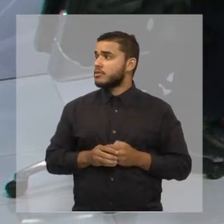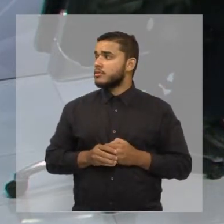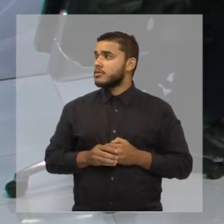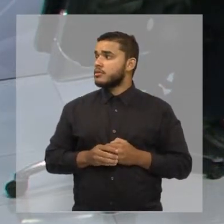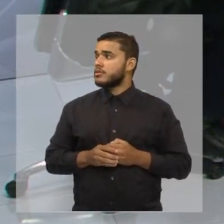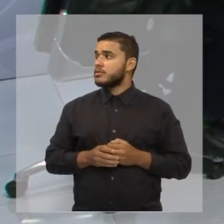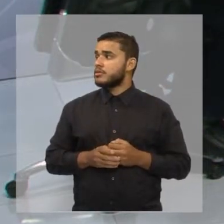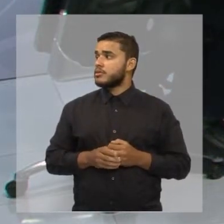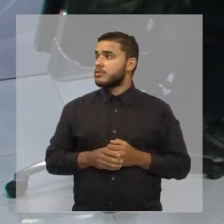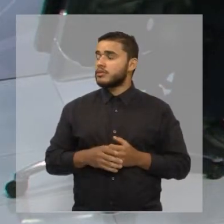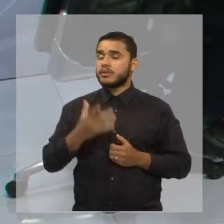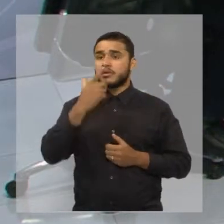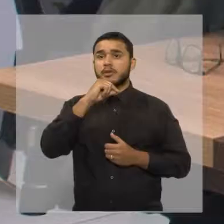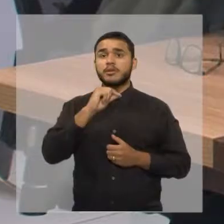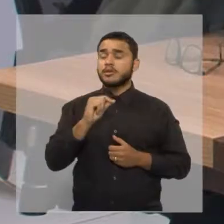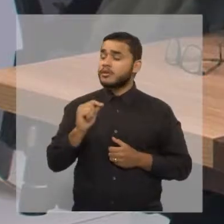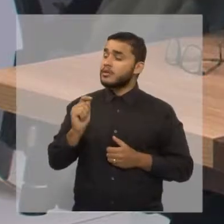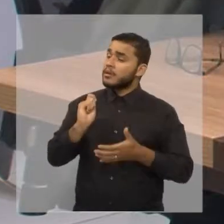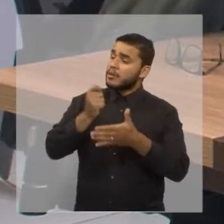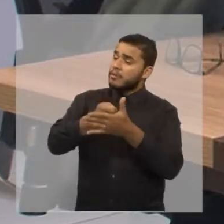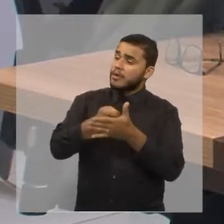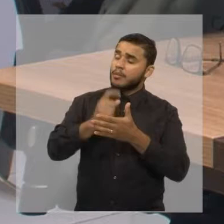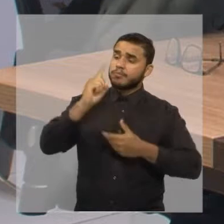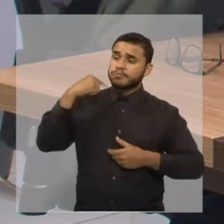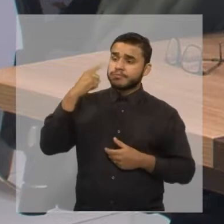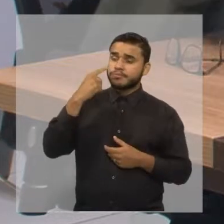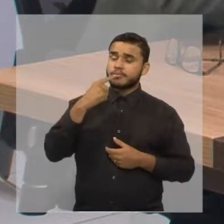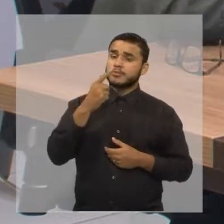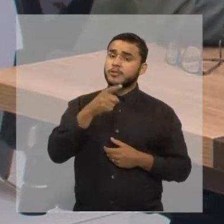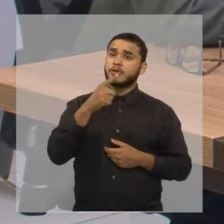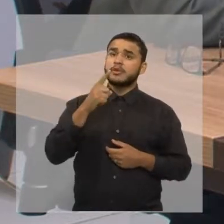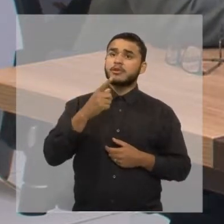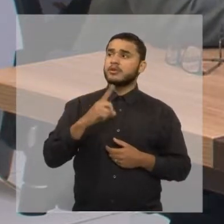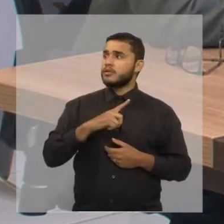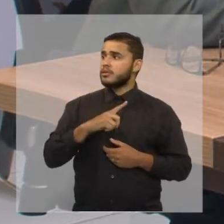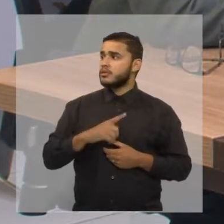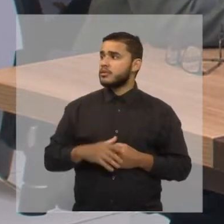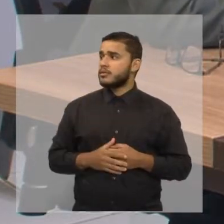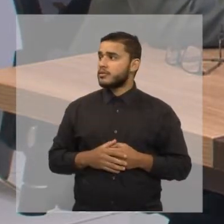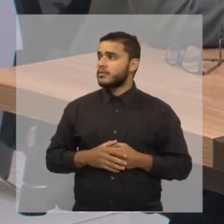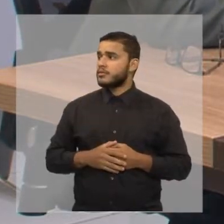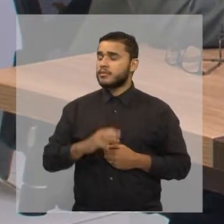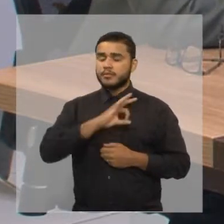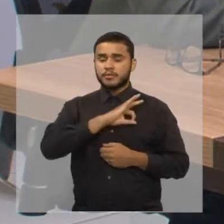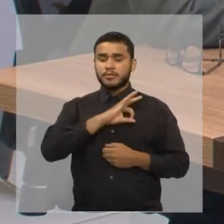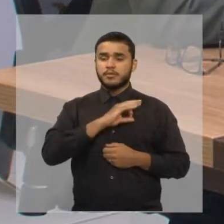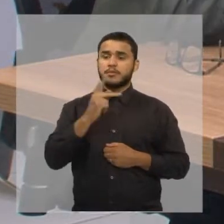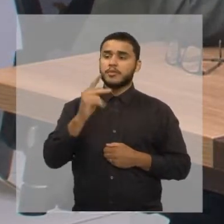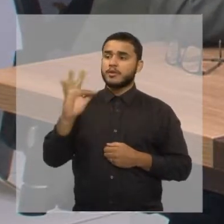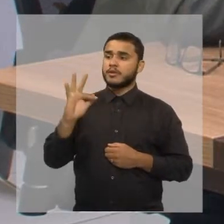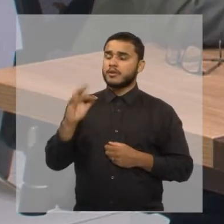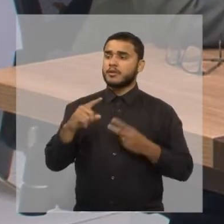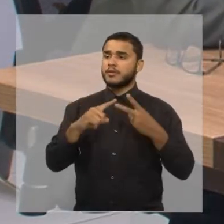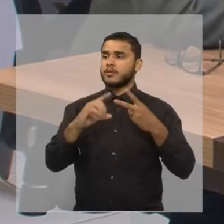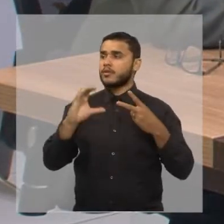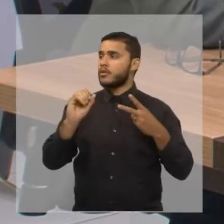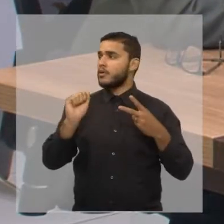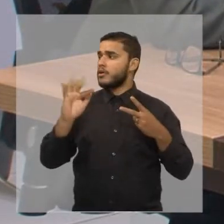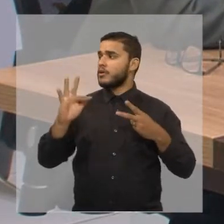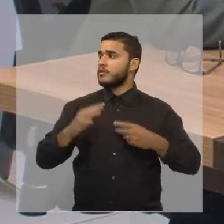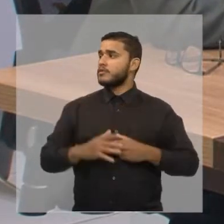essa questão moral para, quando ele quer colocar o filho na embaixada norte-americana. Por que a Polícia Federal e o COAF do governo